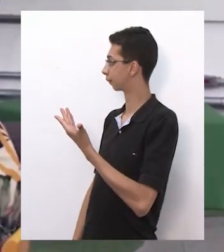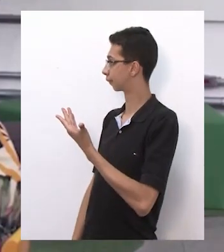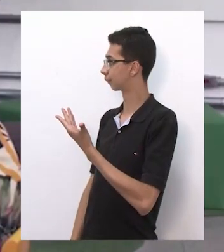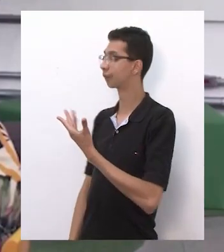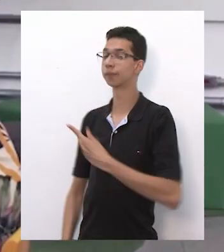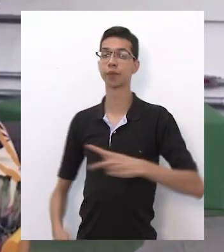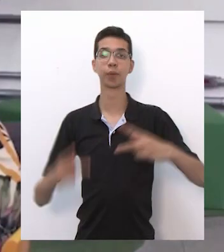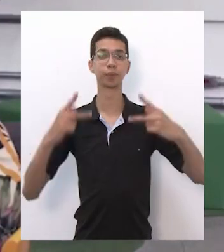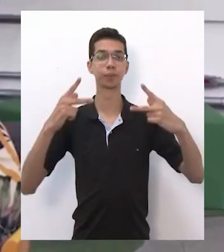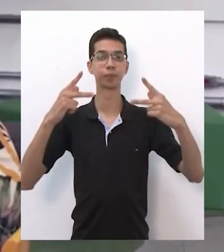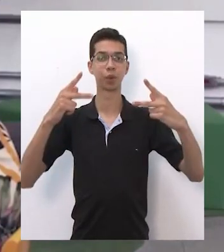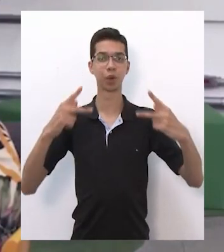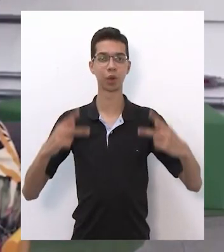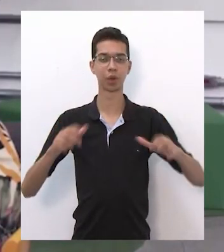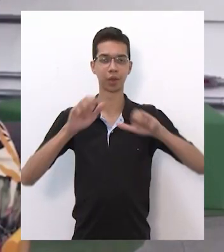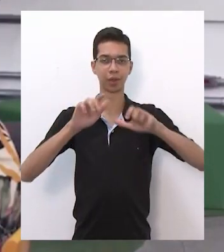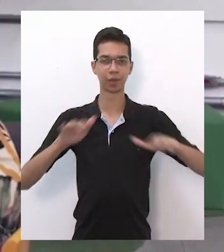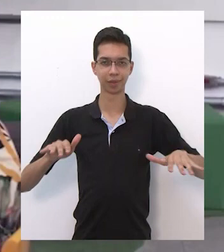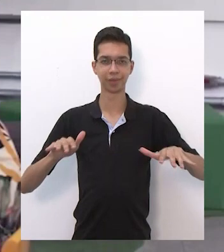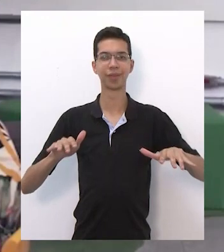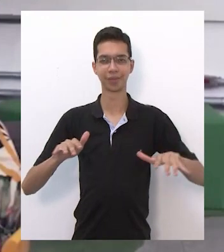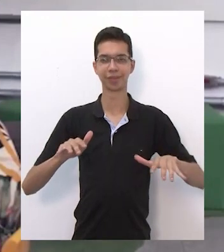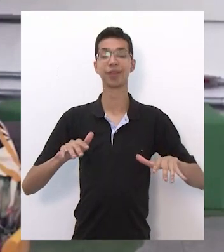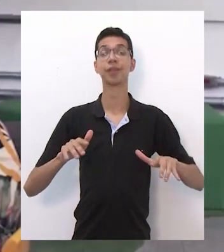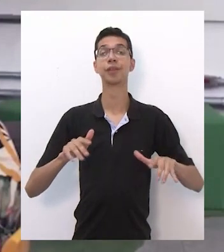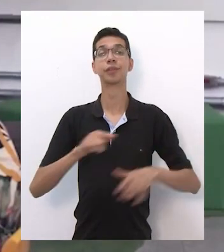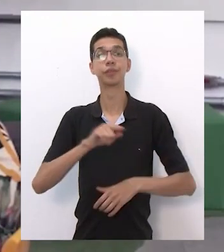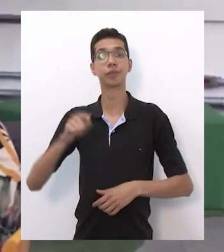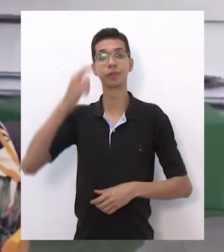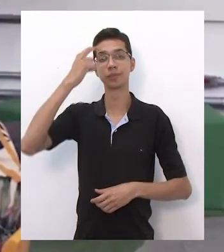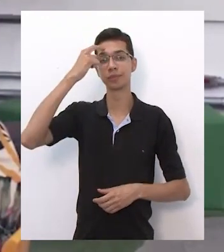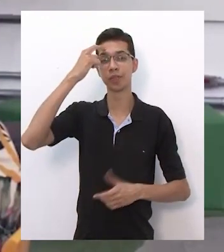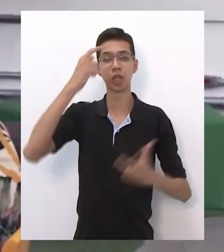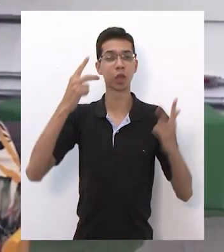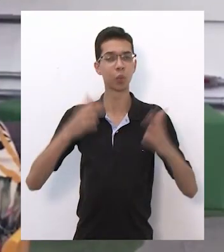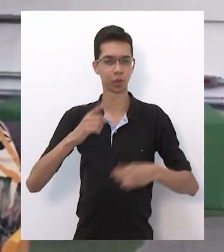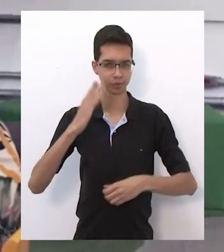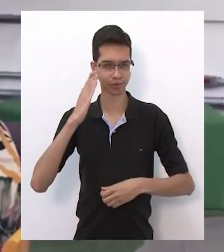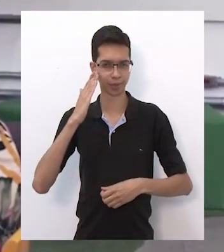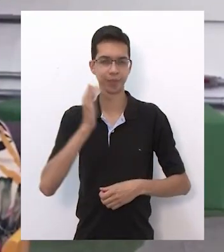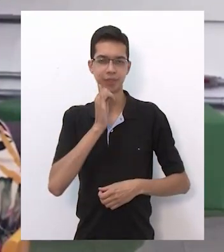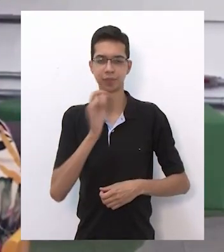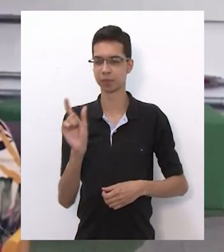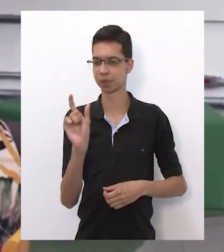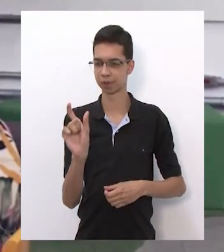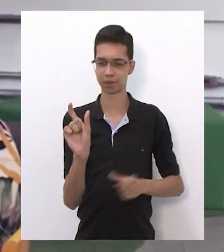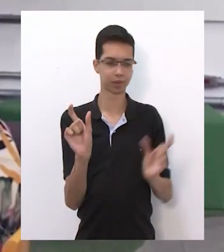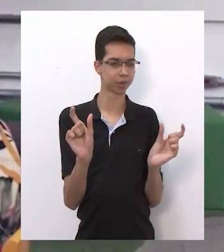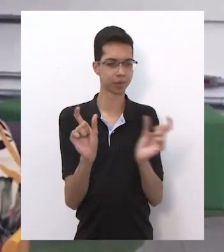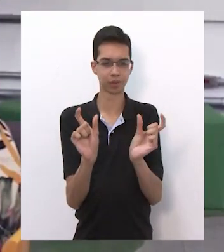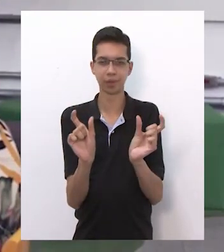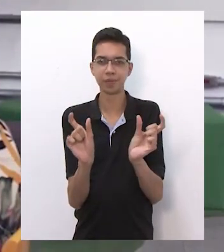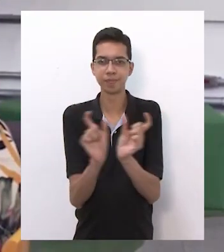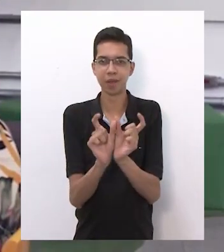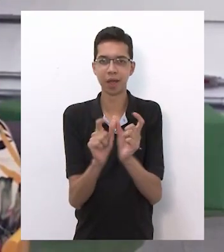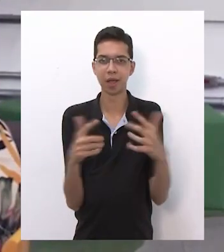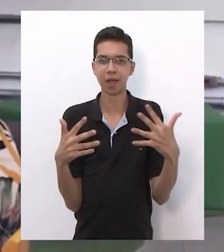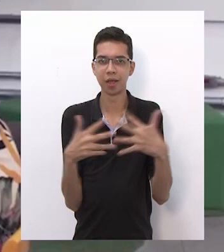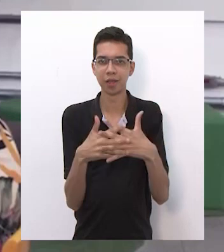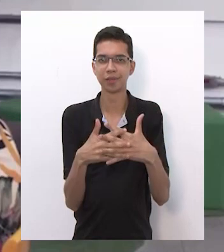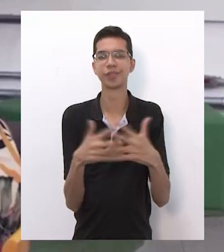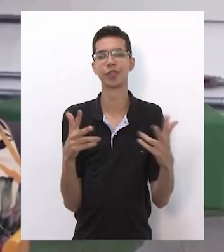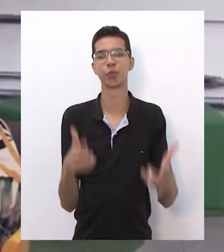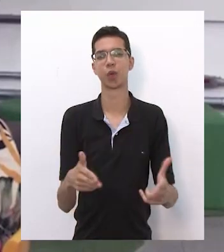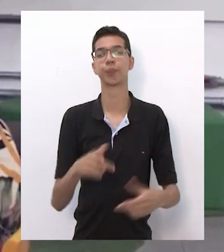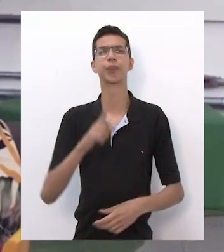uma forma bem tranquila. Ele funciona como um quebra-cabeça para nós. Então, onde tinha lá, se a gente olhava no Windows, lembra do MS-DOS antigamente? C, dois